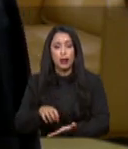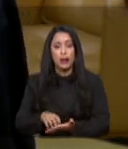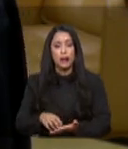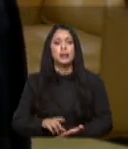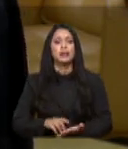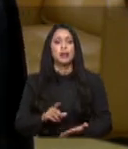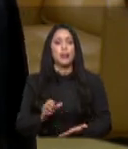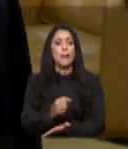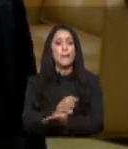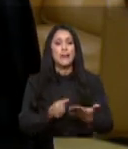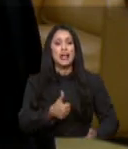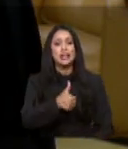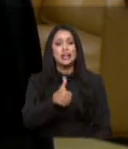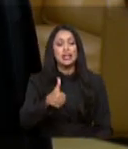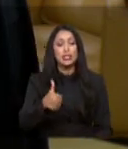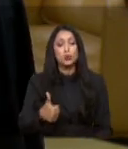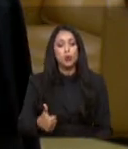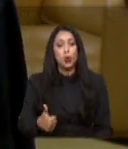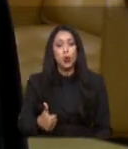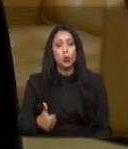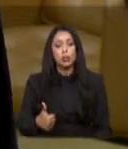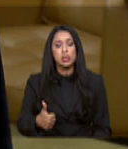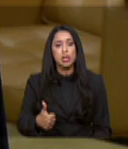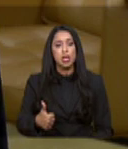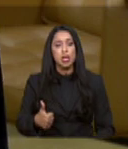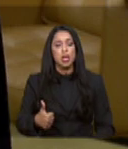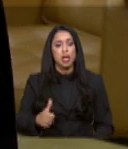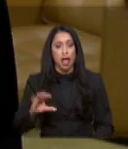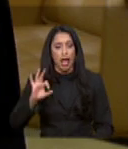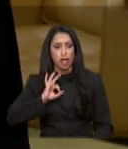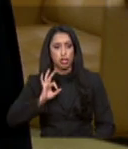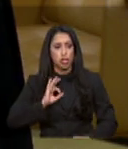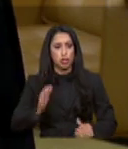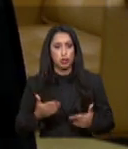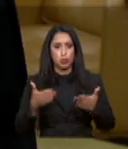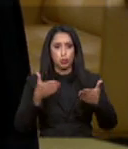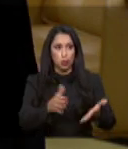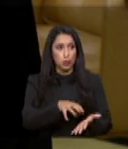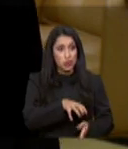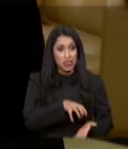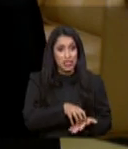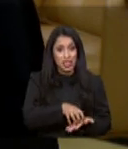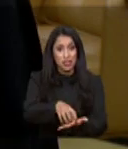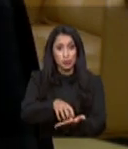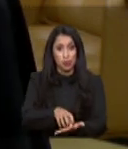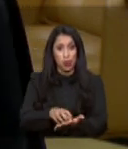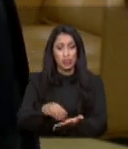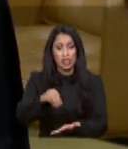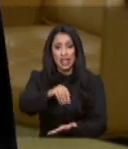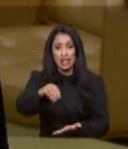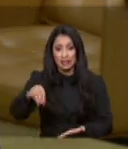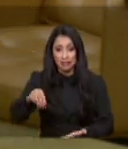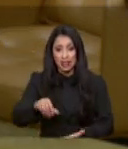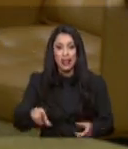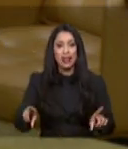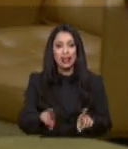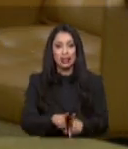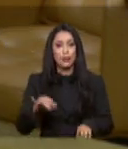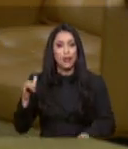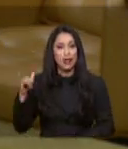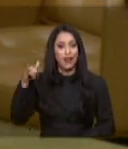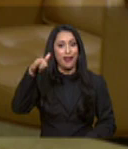base, 111 agentes públicos, 11 meios de transporte, incluindo transportes terrestres e transportes